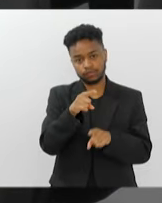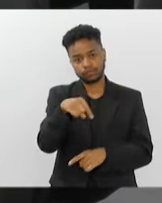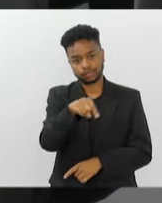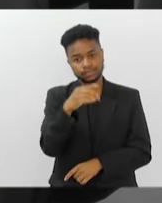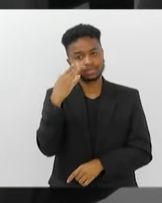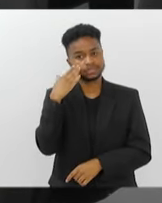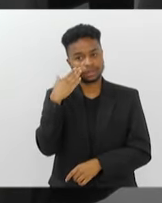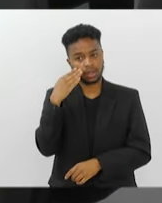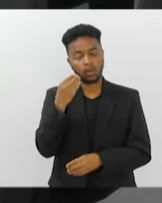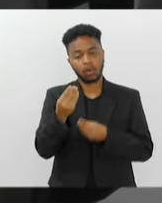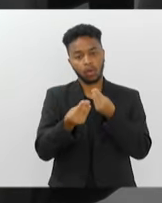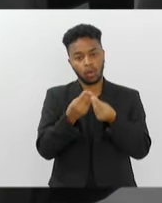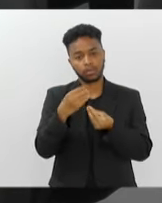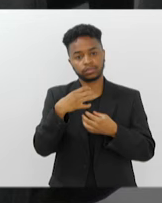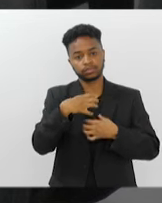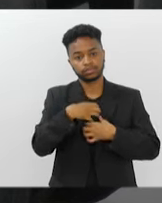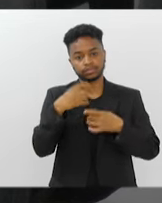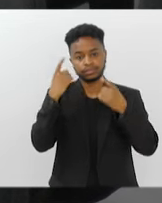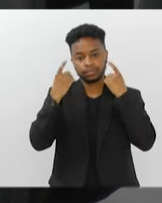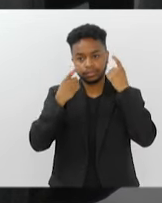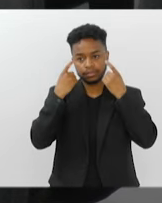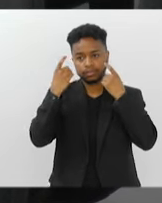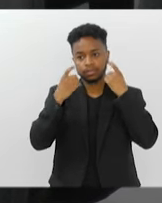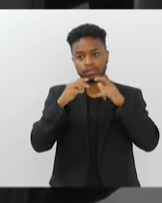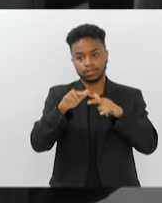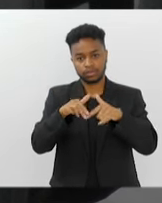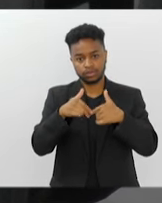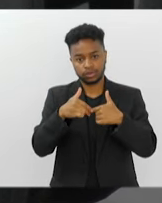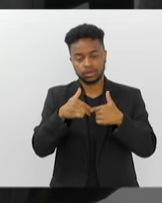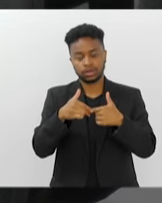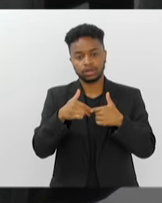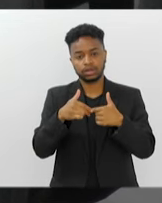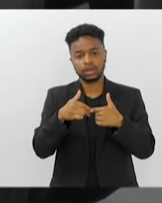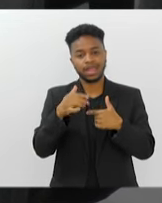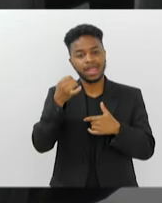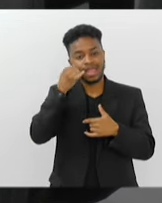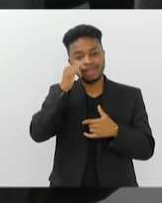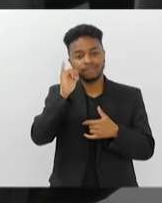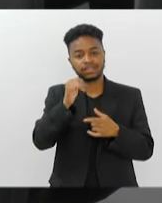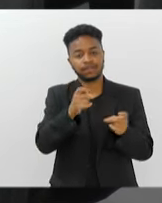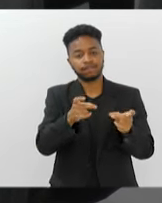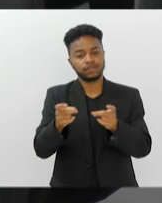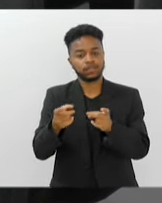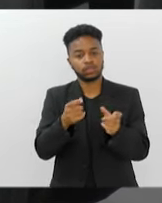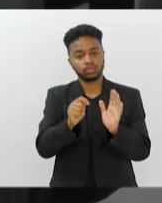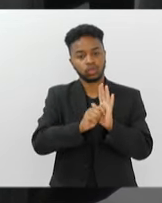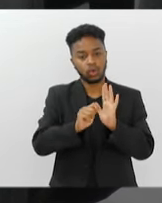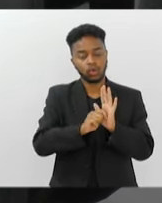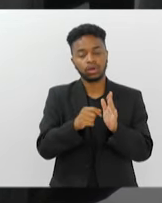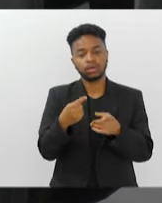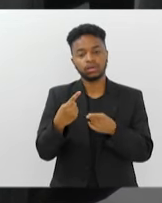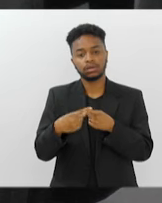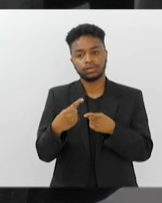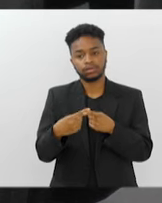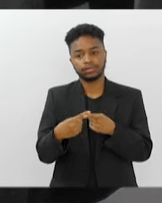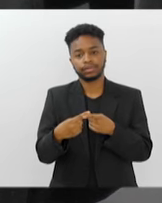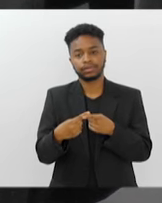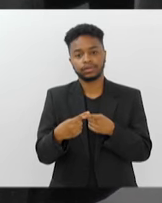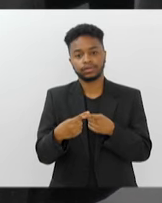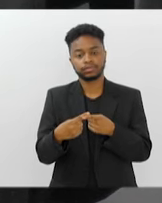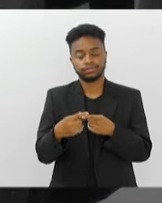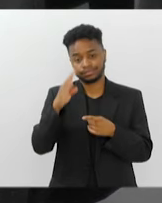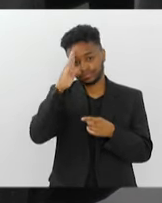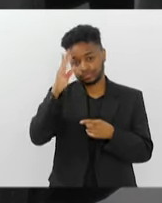da minha preocupação eh com relação ao combate às drogas principalmente eh se tratando de